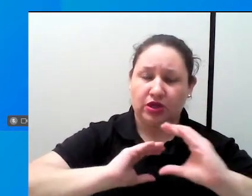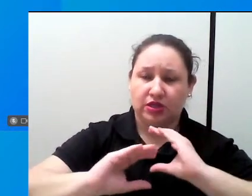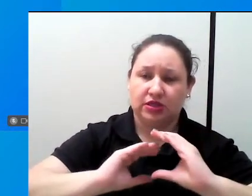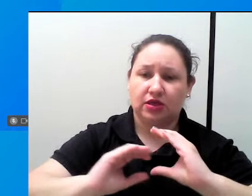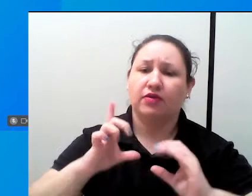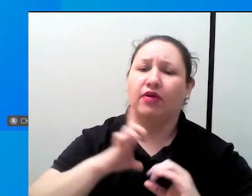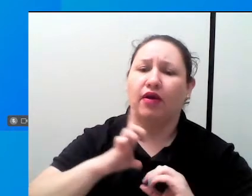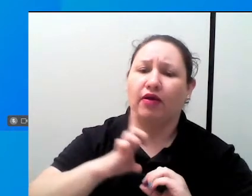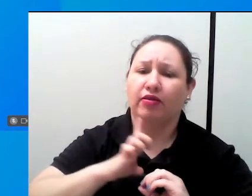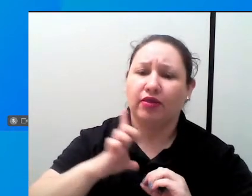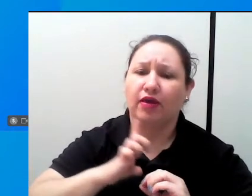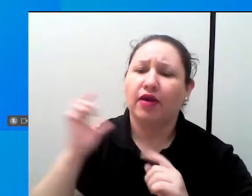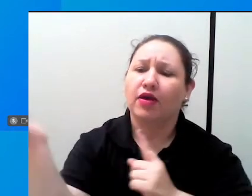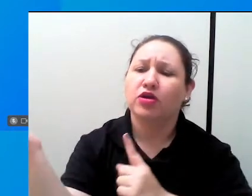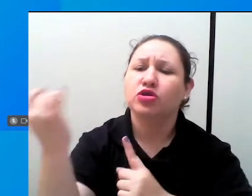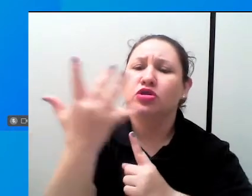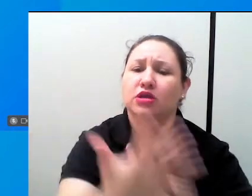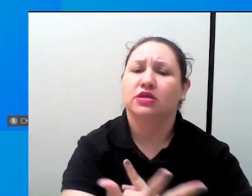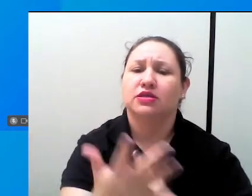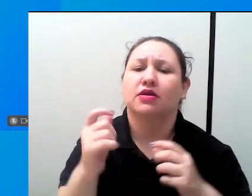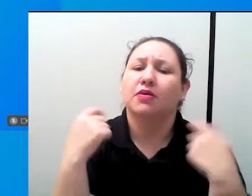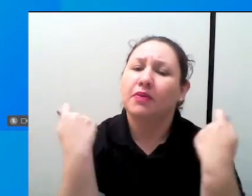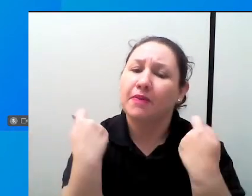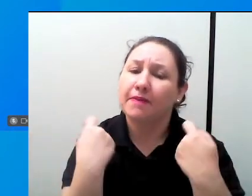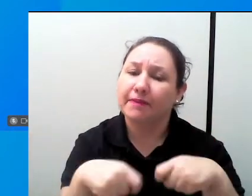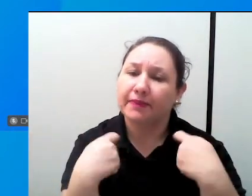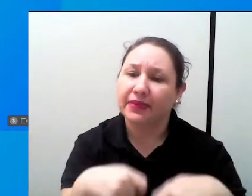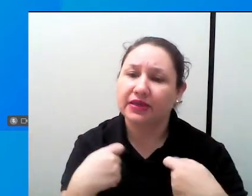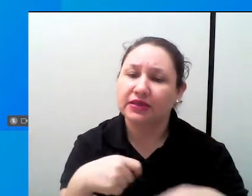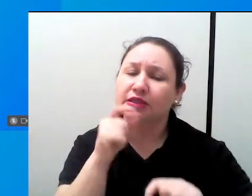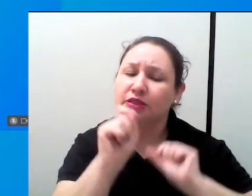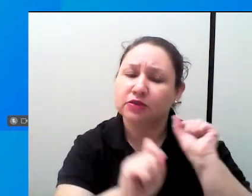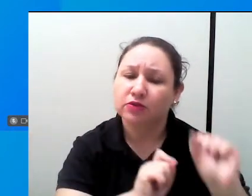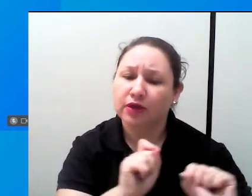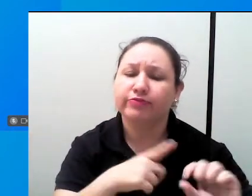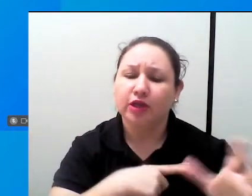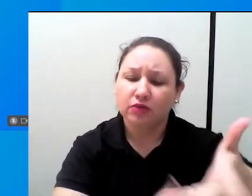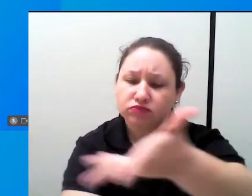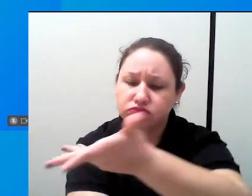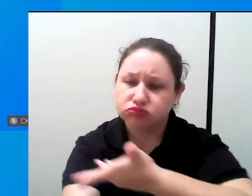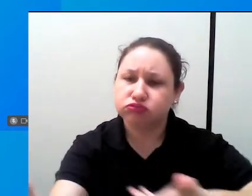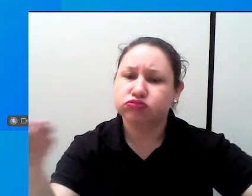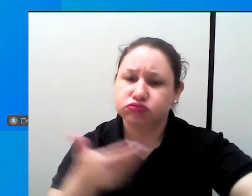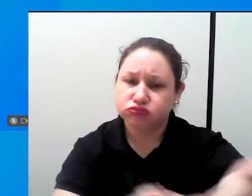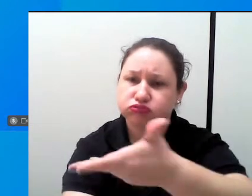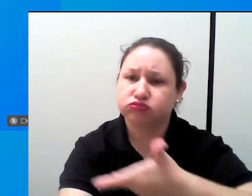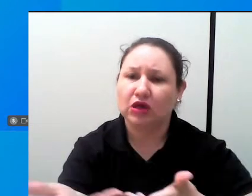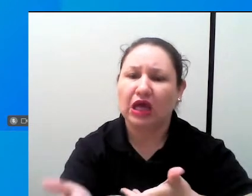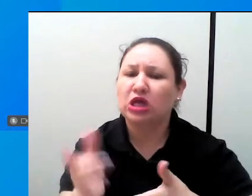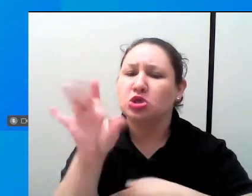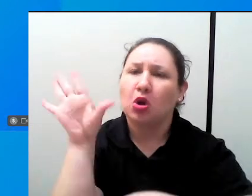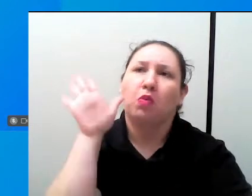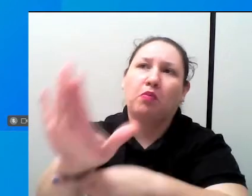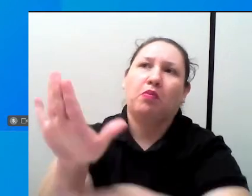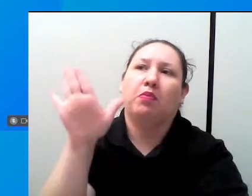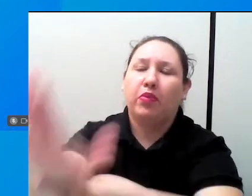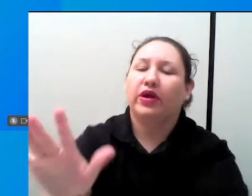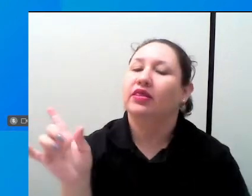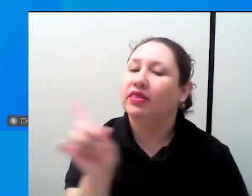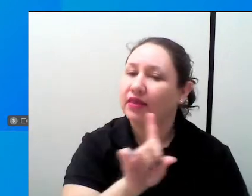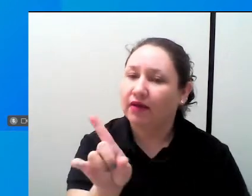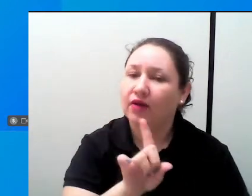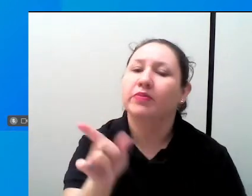com a sociedade e não de uma forma assistencial. Paulo Freire também